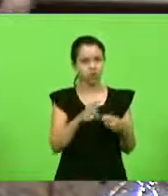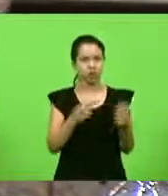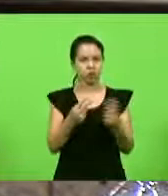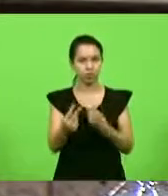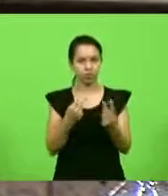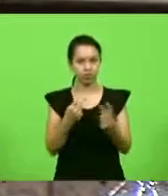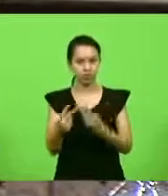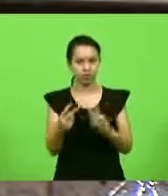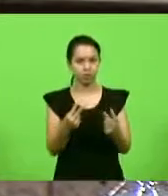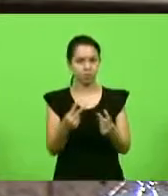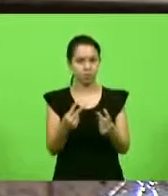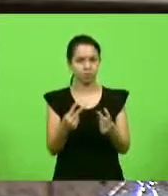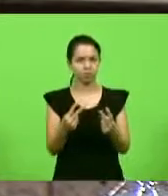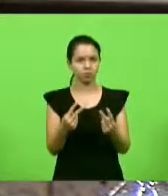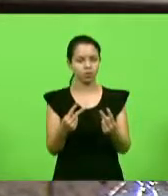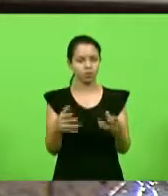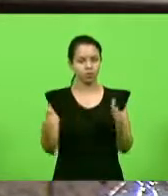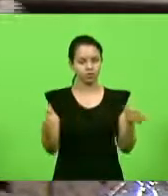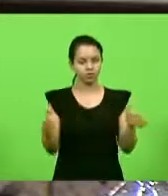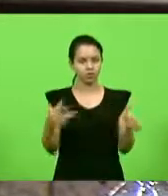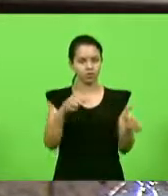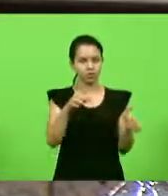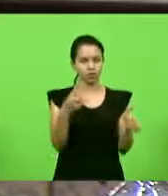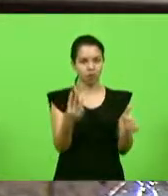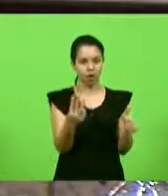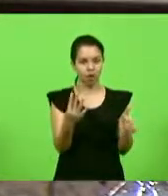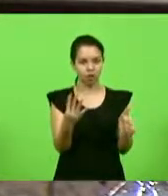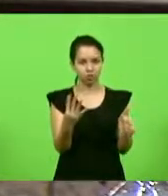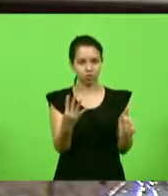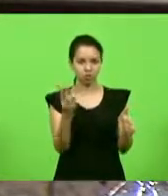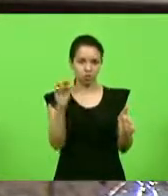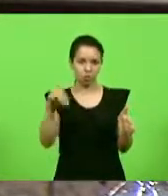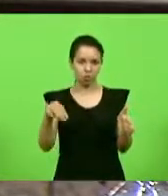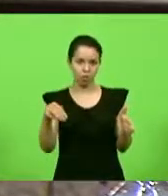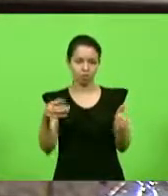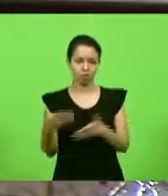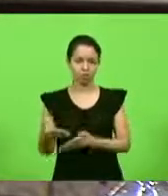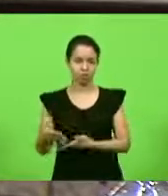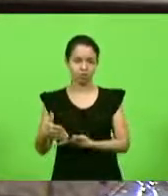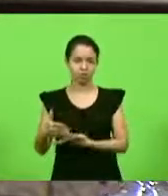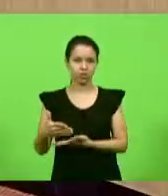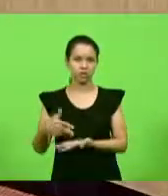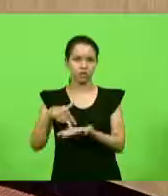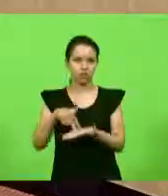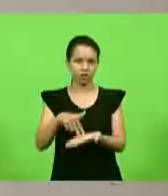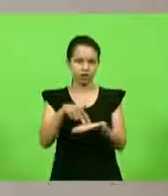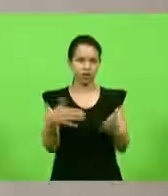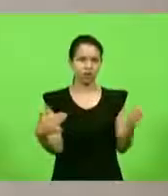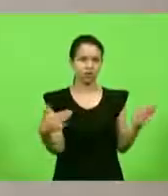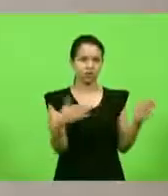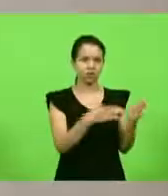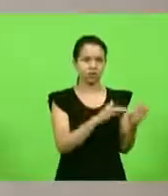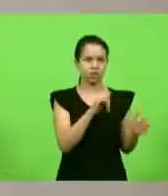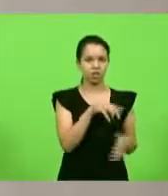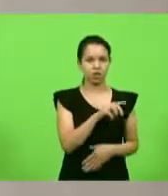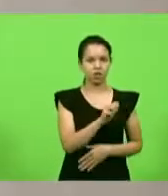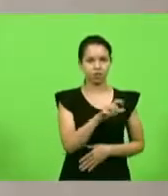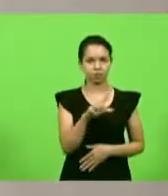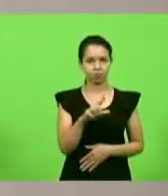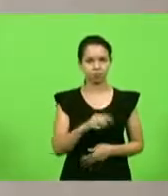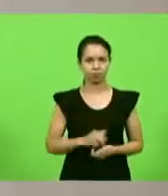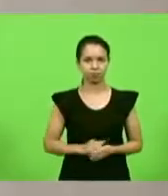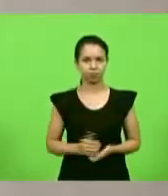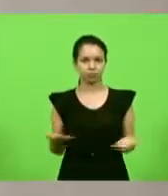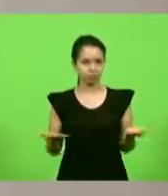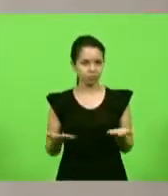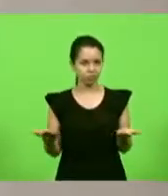esses 74 quilômetros entre Navegantes até Indaial. Obrigado, senhor presidente. Senhor presidente. Com a palavra, deputado